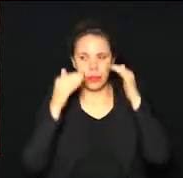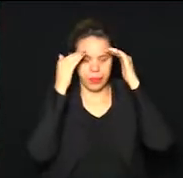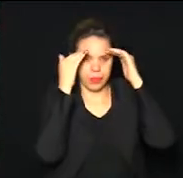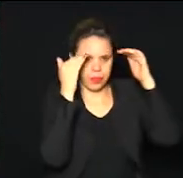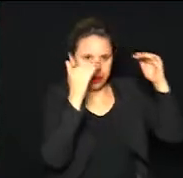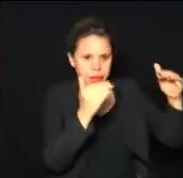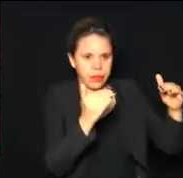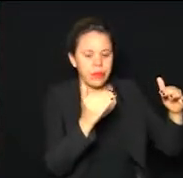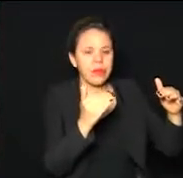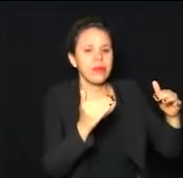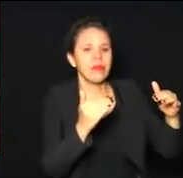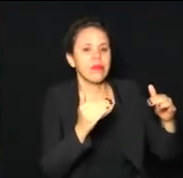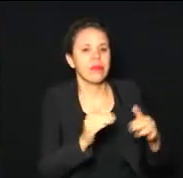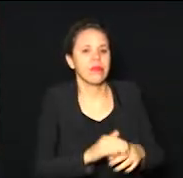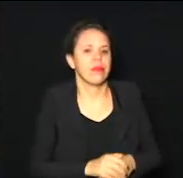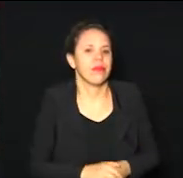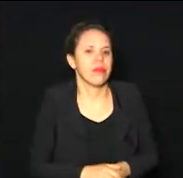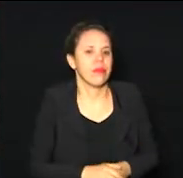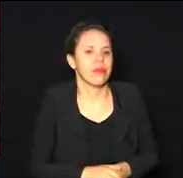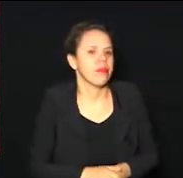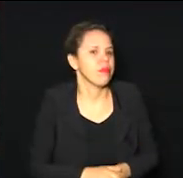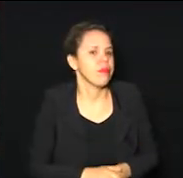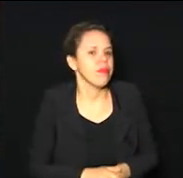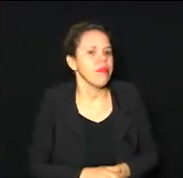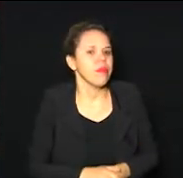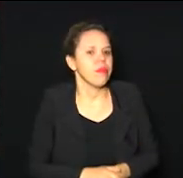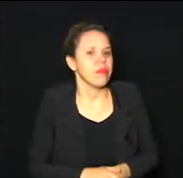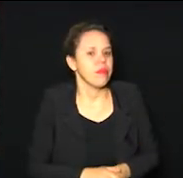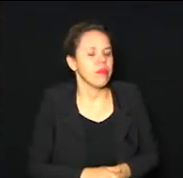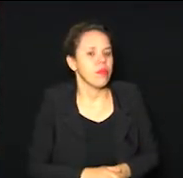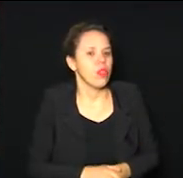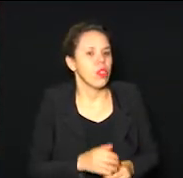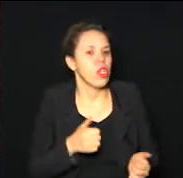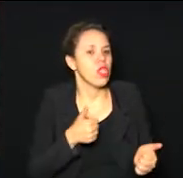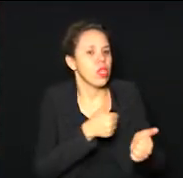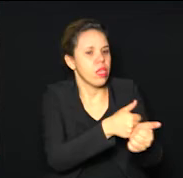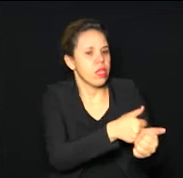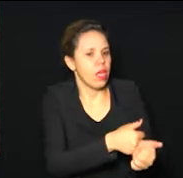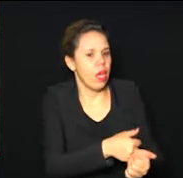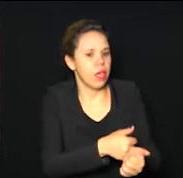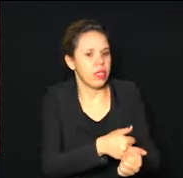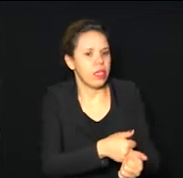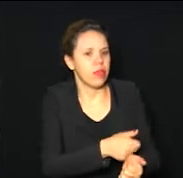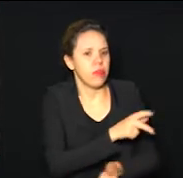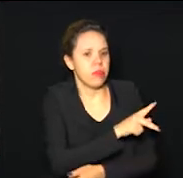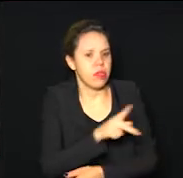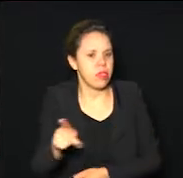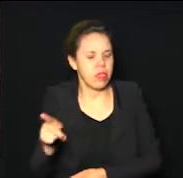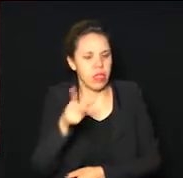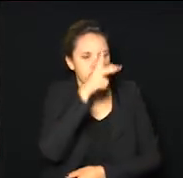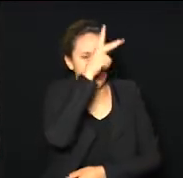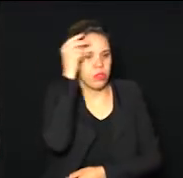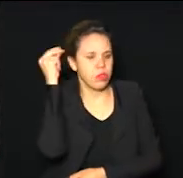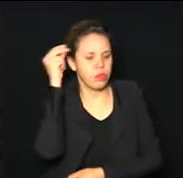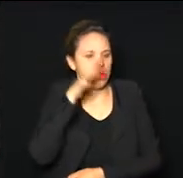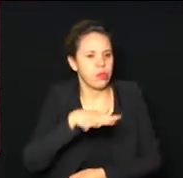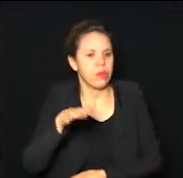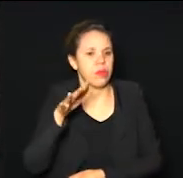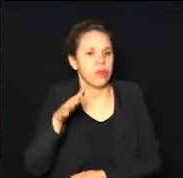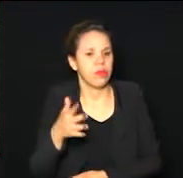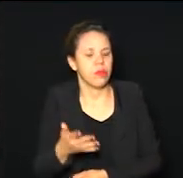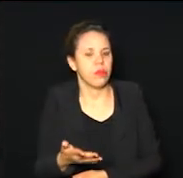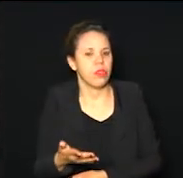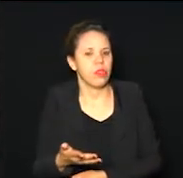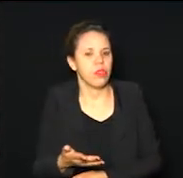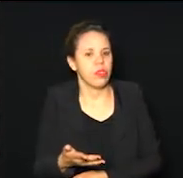fielmente o presidente dessa república, né? Mas ficou escancarado,